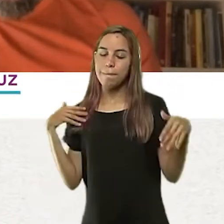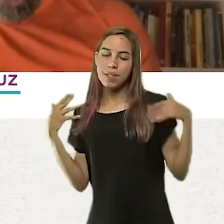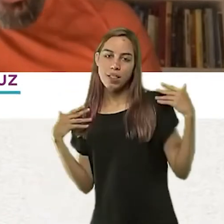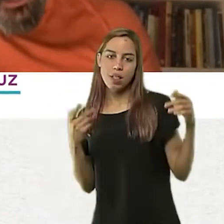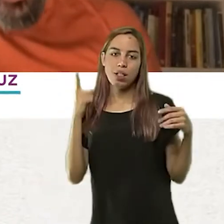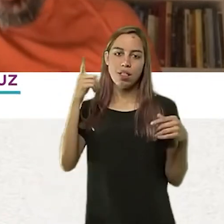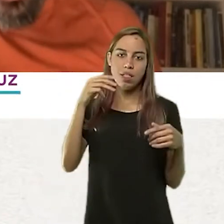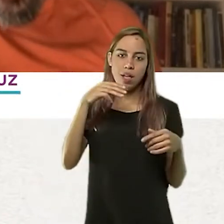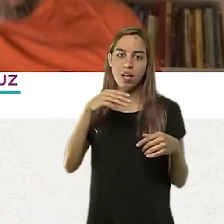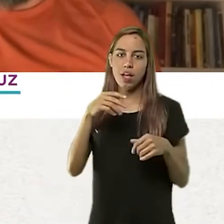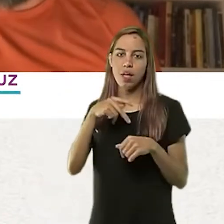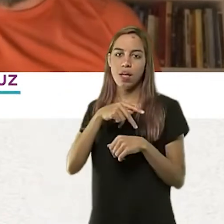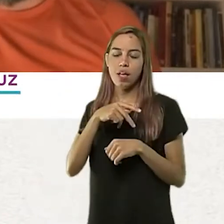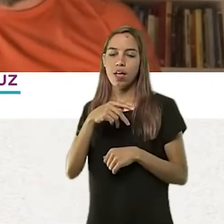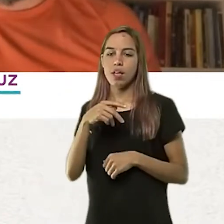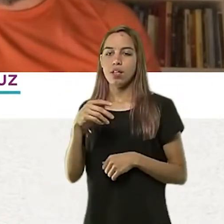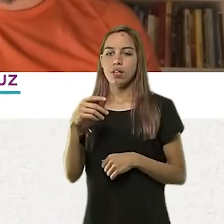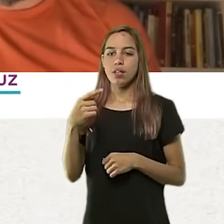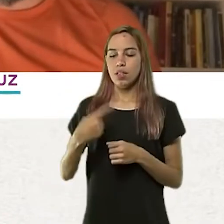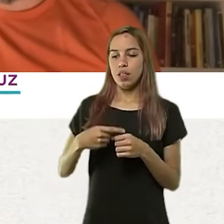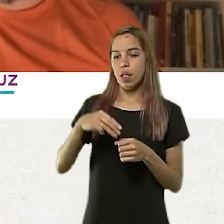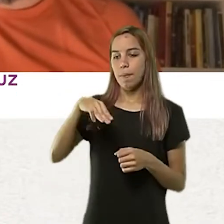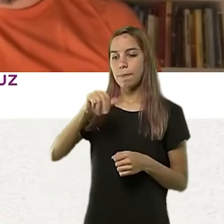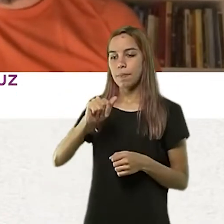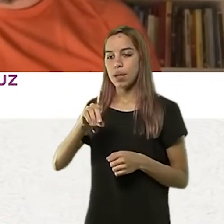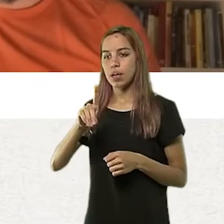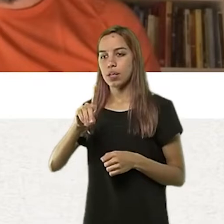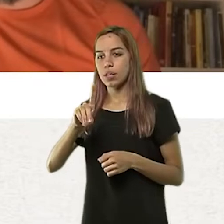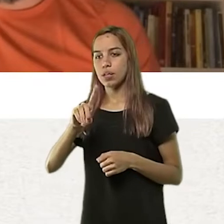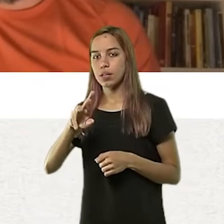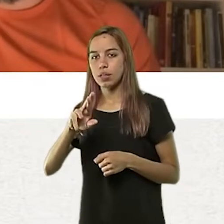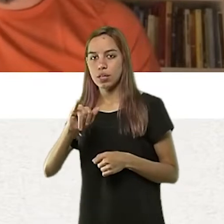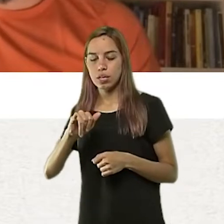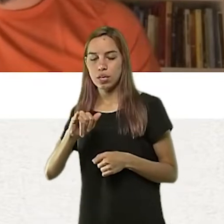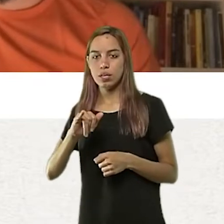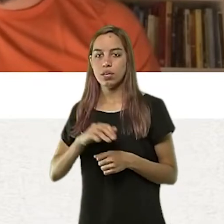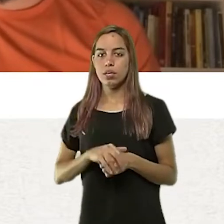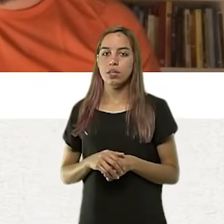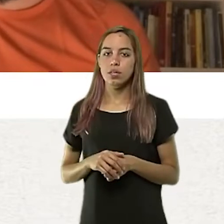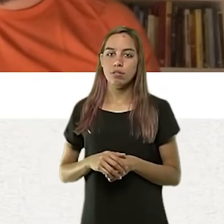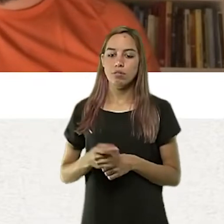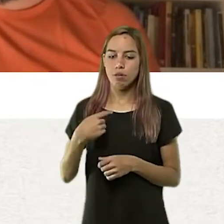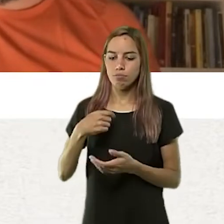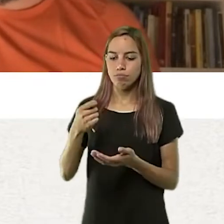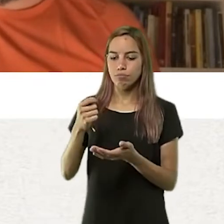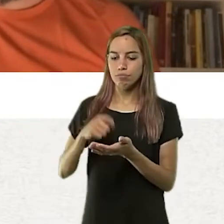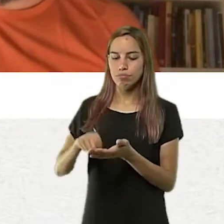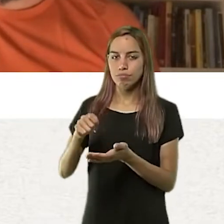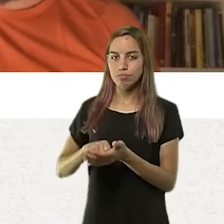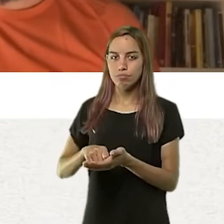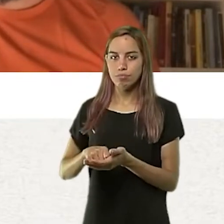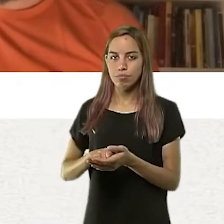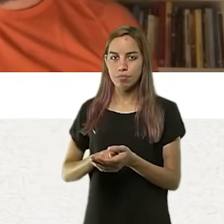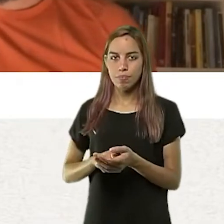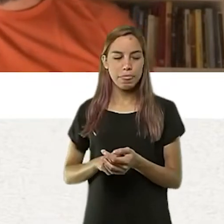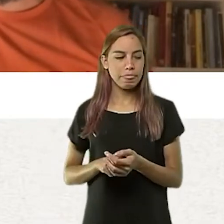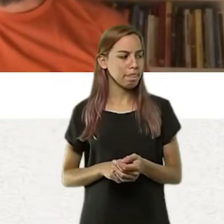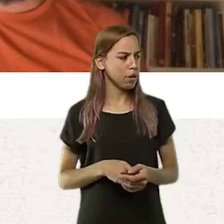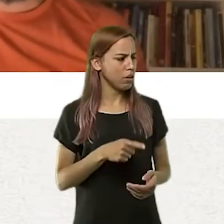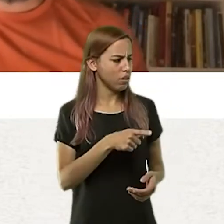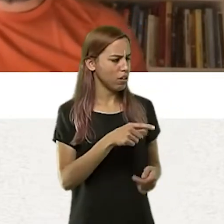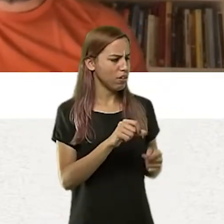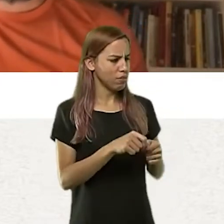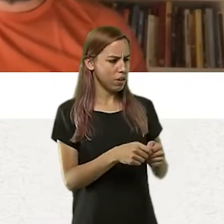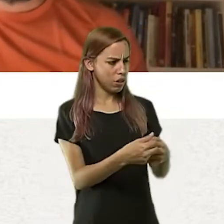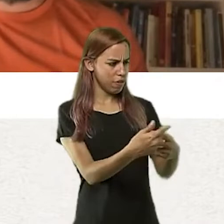curso, que foi relativamente trabalhoso de estruturar. Mas Você tem feito vários com os meninos